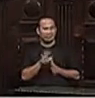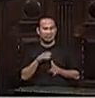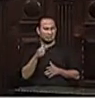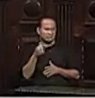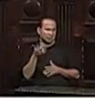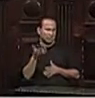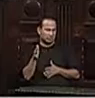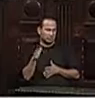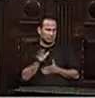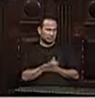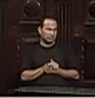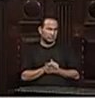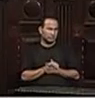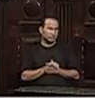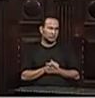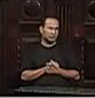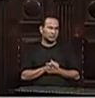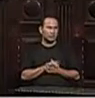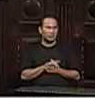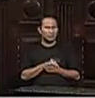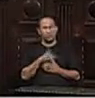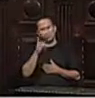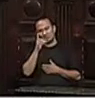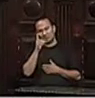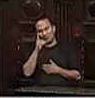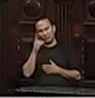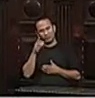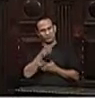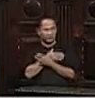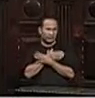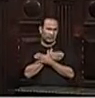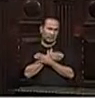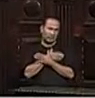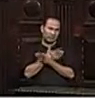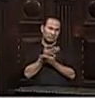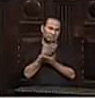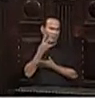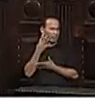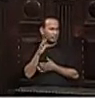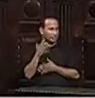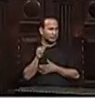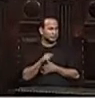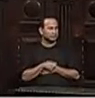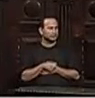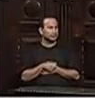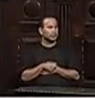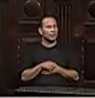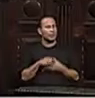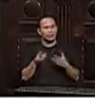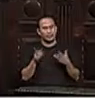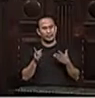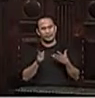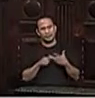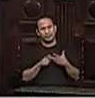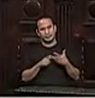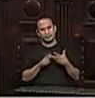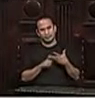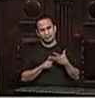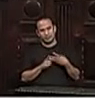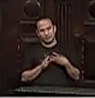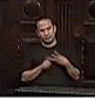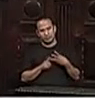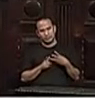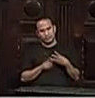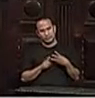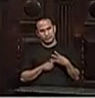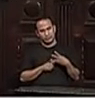7, né, tem aí domingo feriado, está mais ou menos dia 4 de novembro. E a terceira tranche, em real,